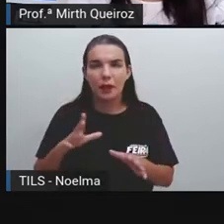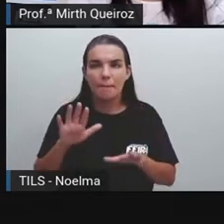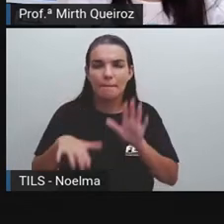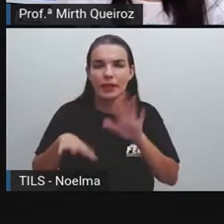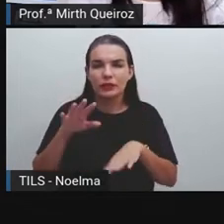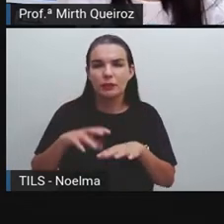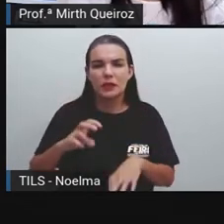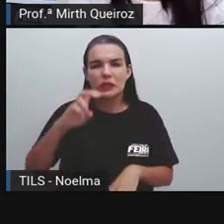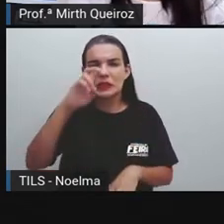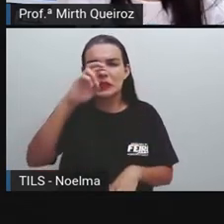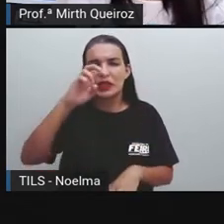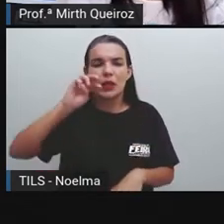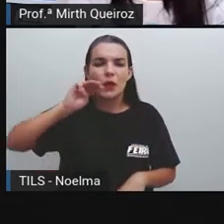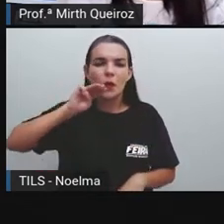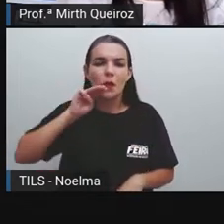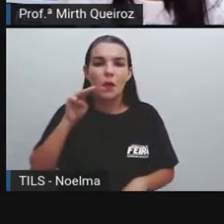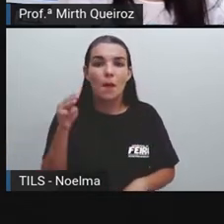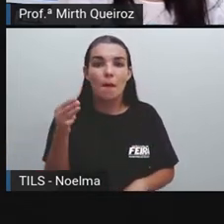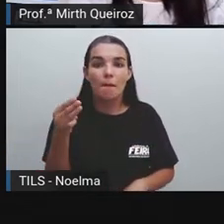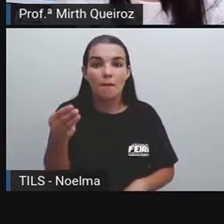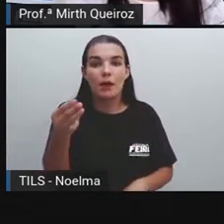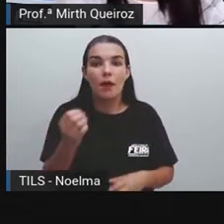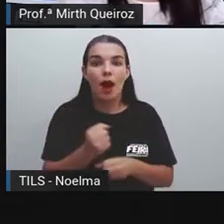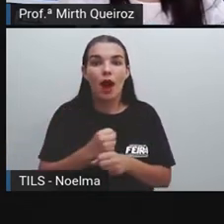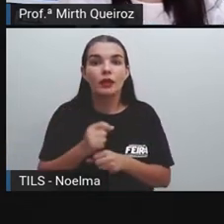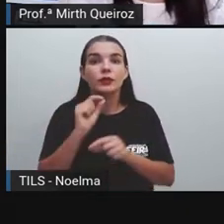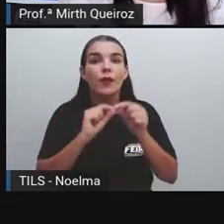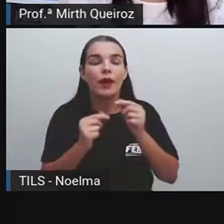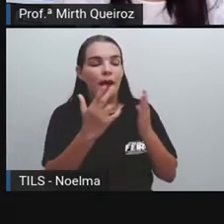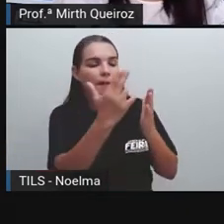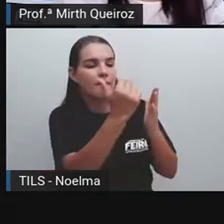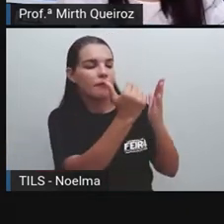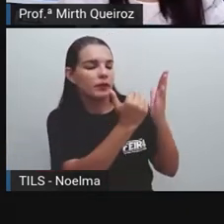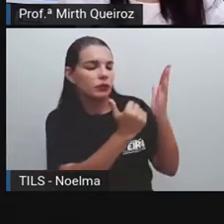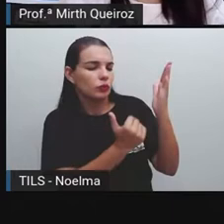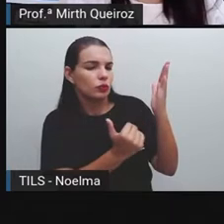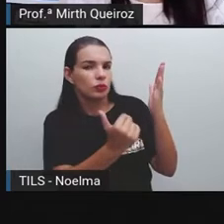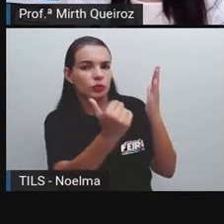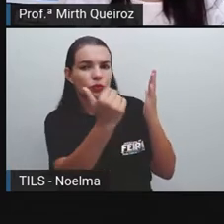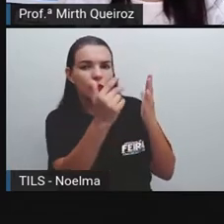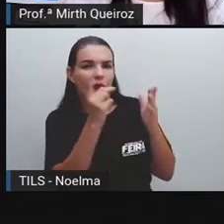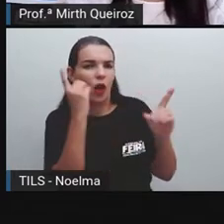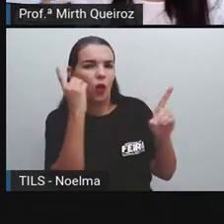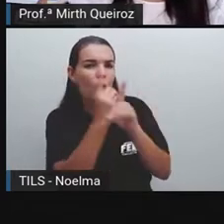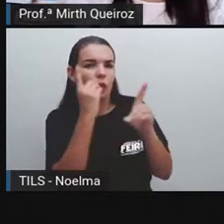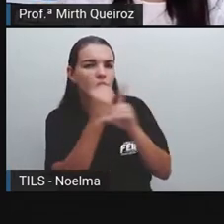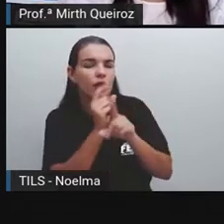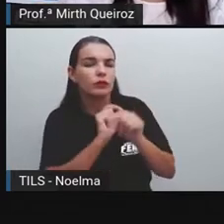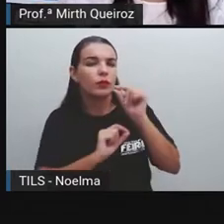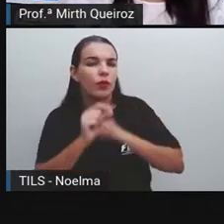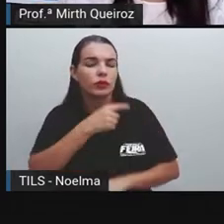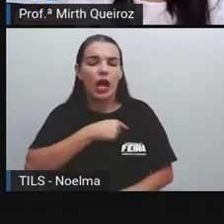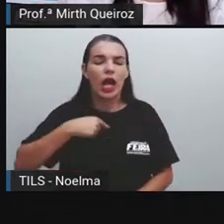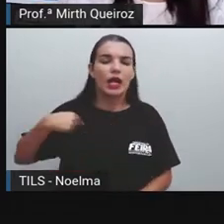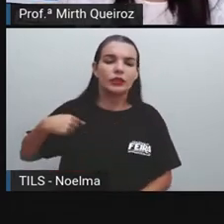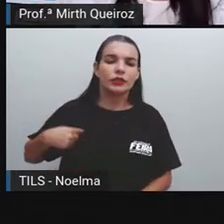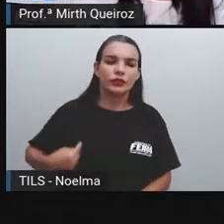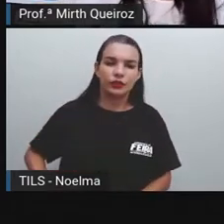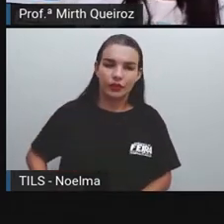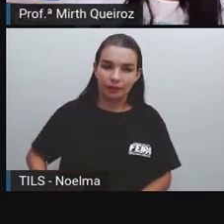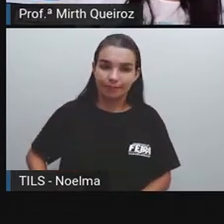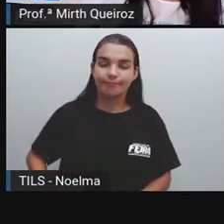5 mil anos, né, em pinturas que foram encontradas na China. Sabe aquelas pinturas rupestres que a gente